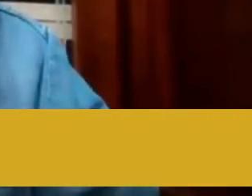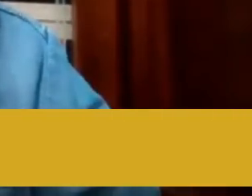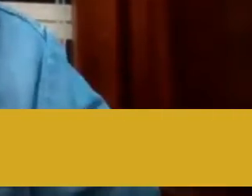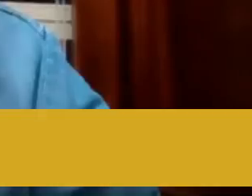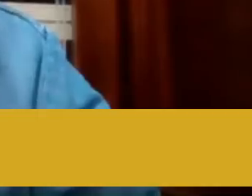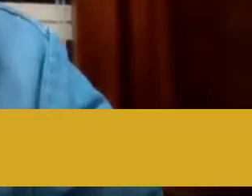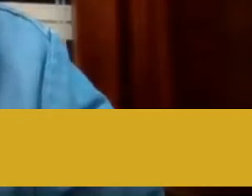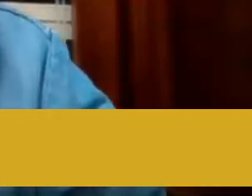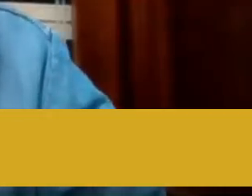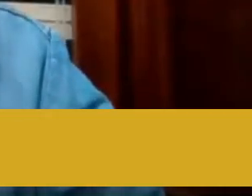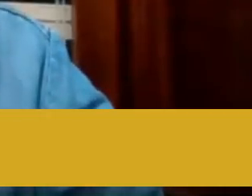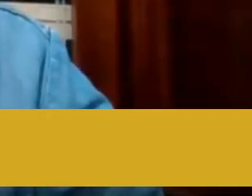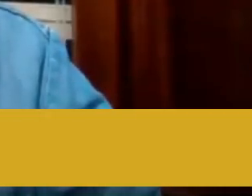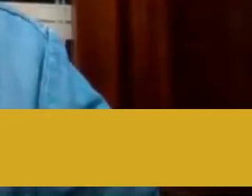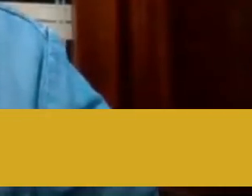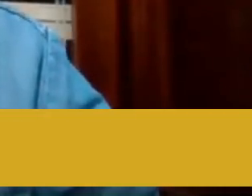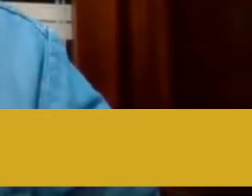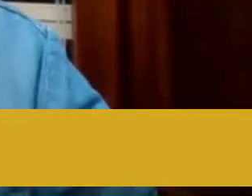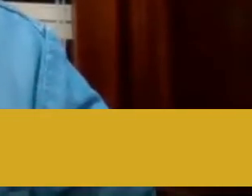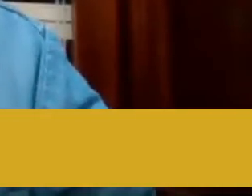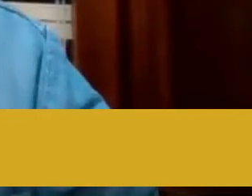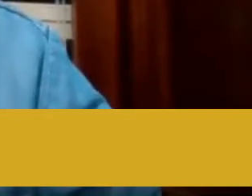vamos trabalhar dentro do que é real.